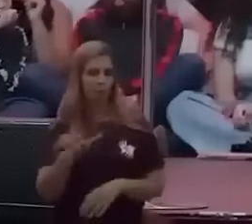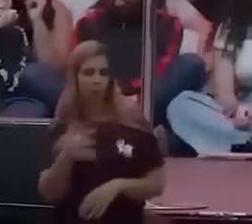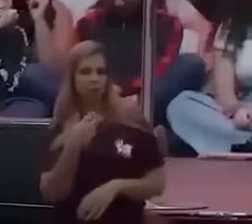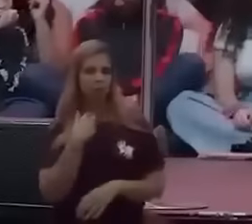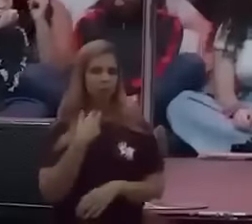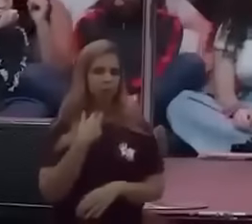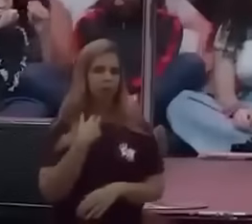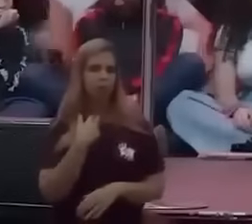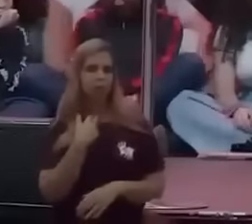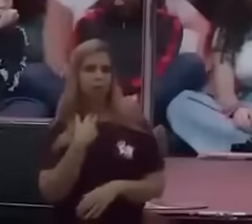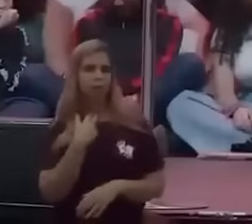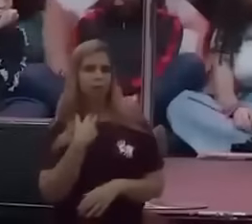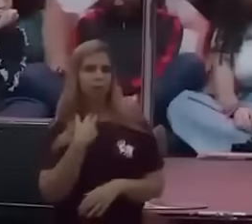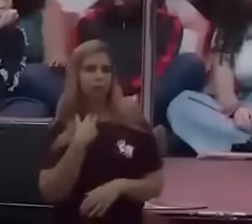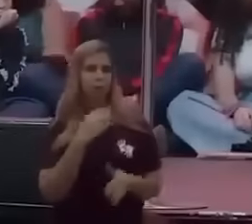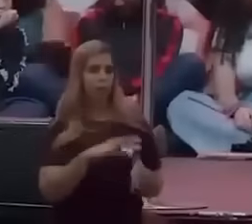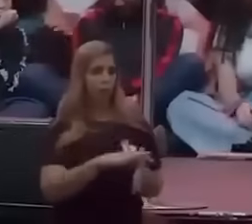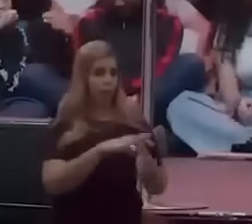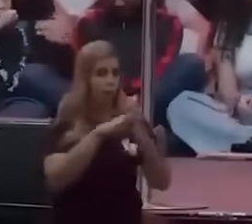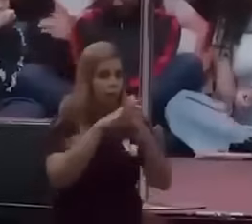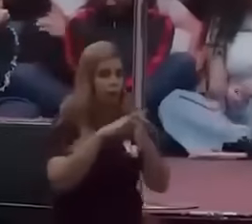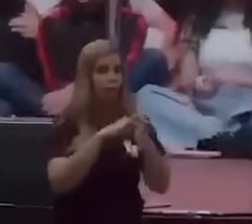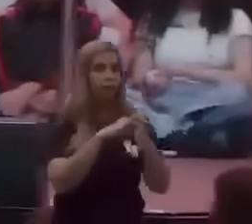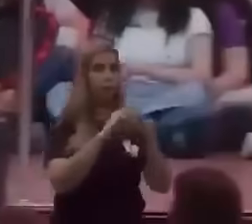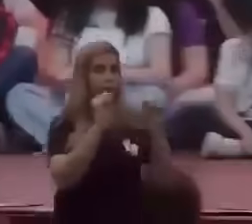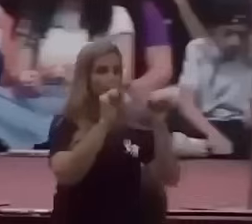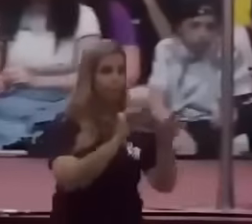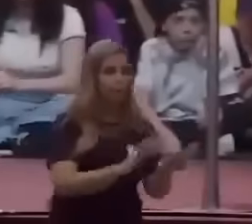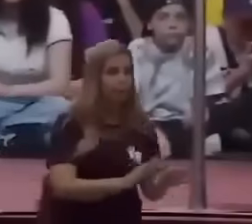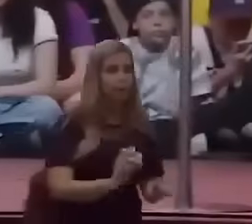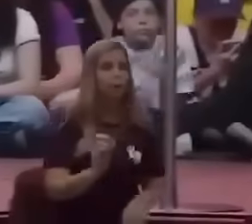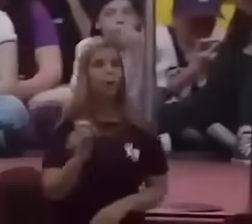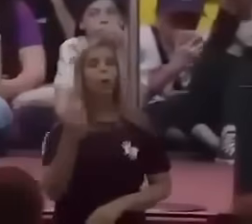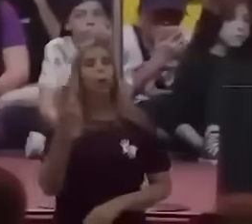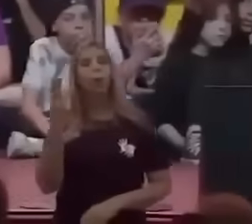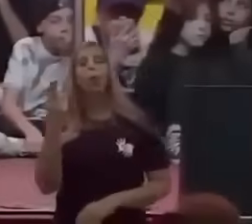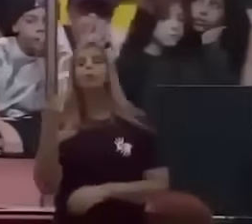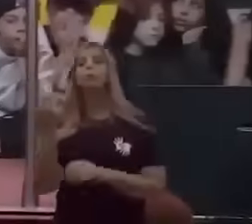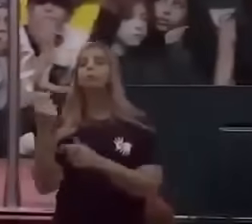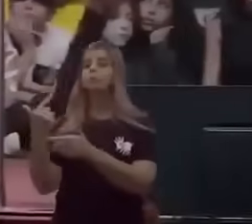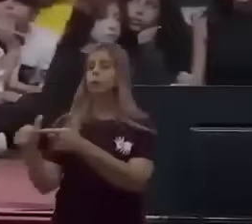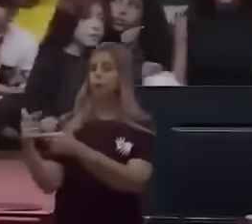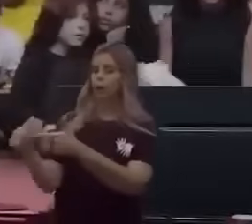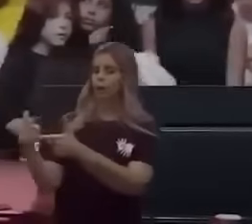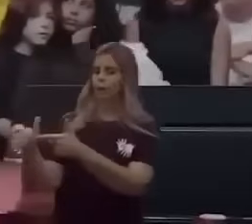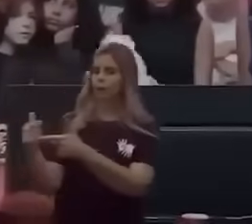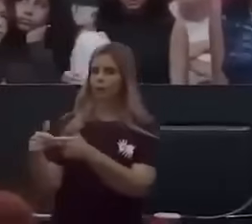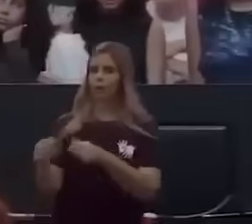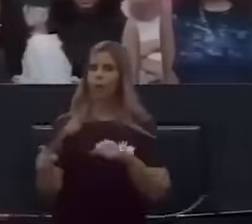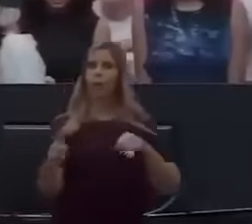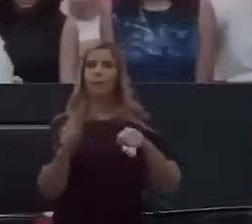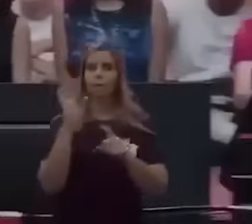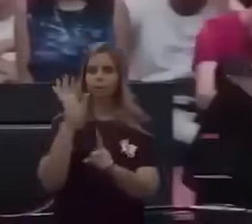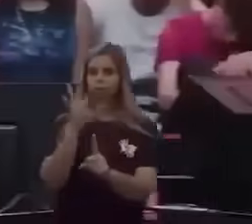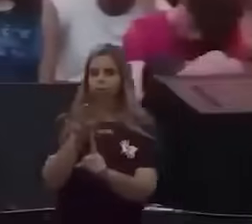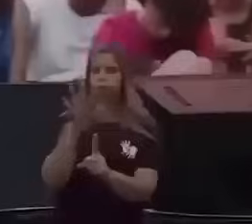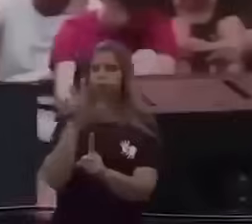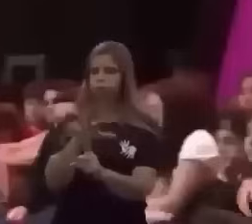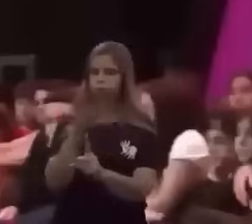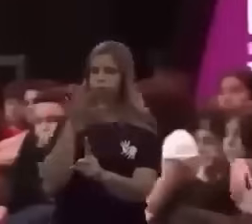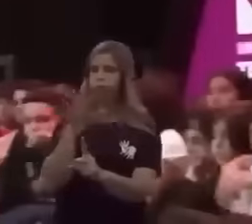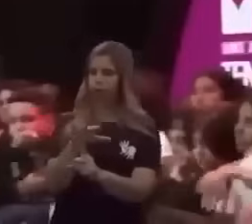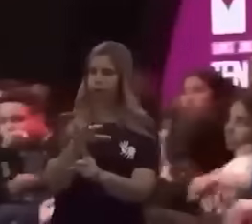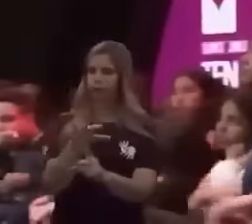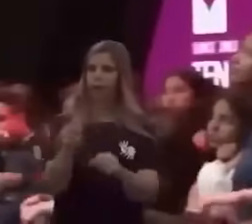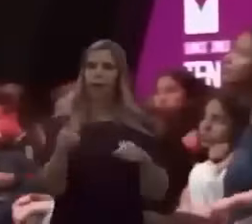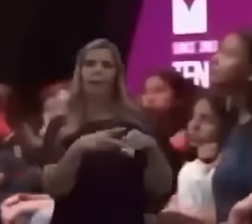John Maxwell disse que liderança é influência. O líder sempre vai influenciar. Porque o Pedro era um líder e dizia: eu vou pescar.